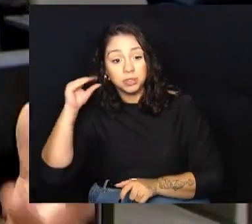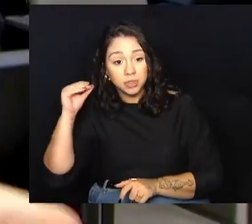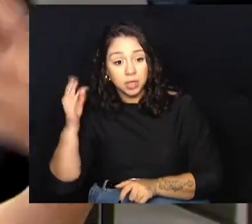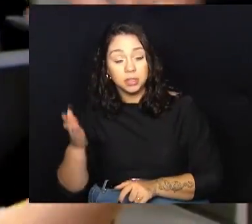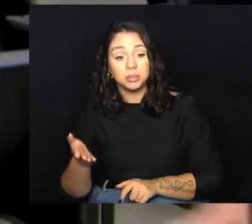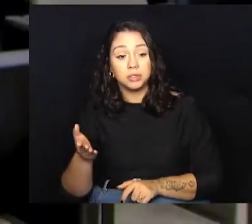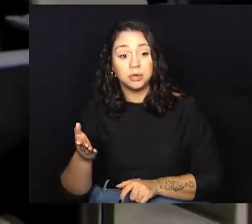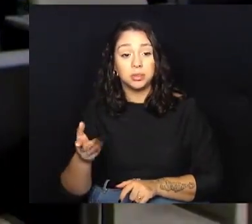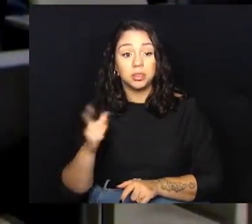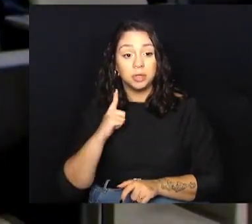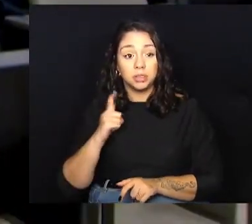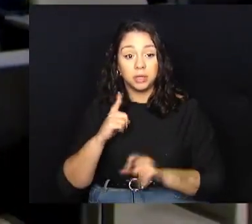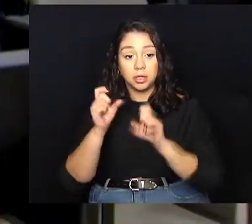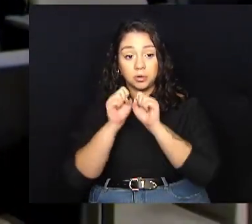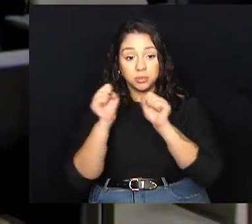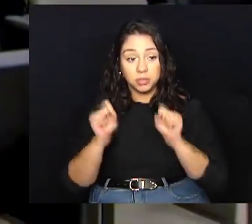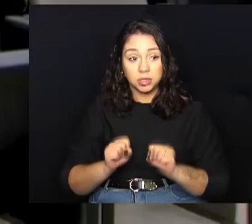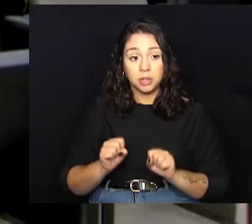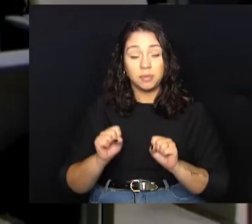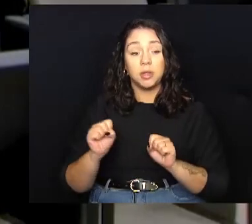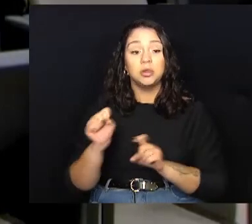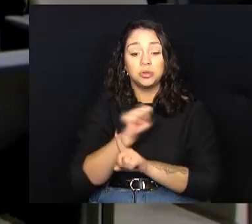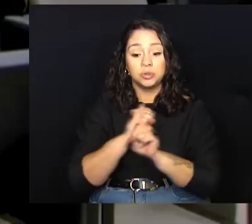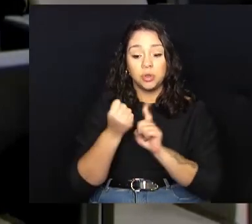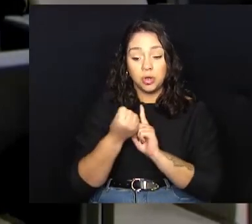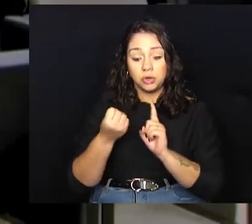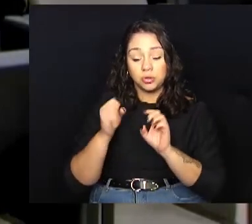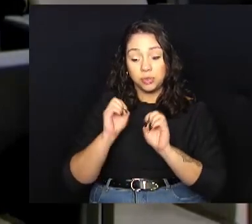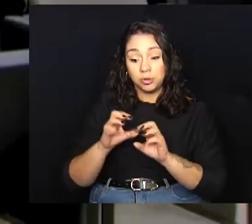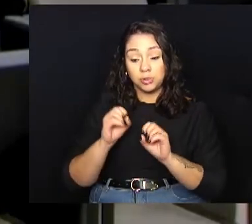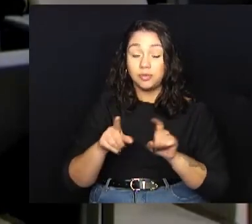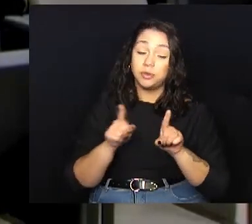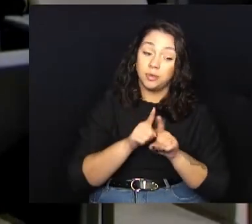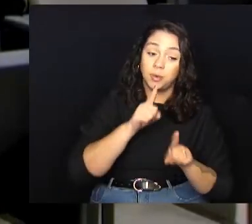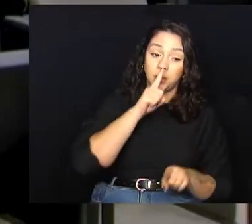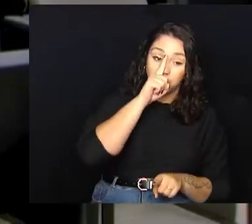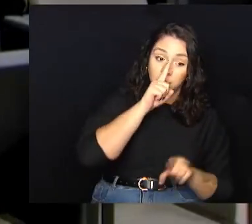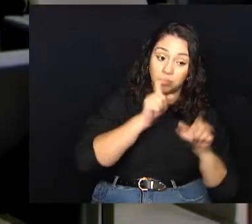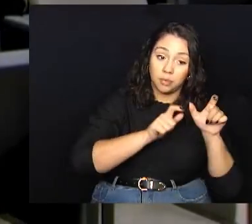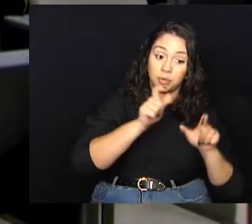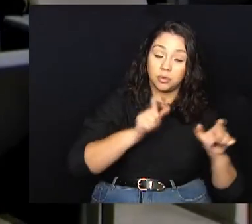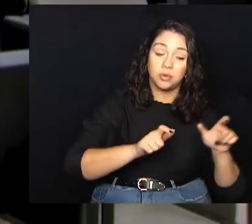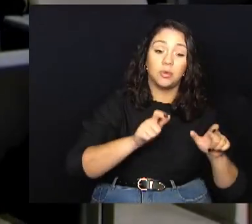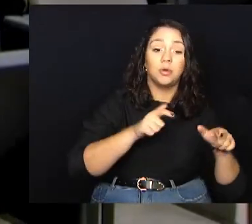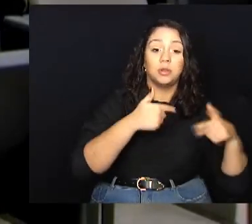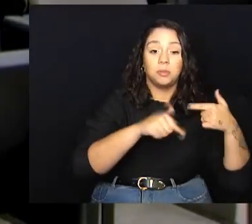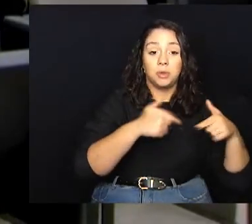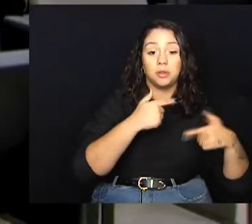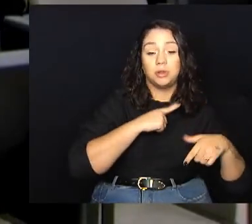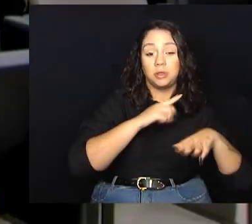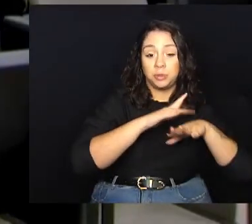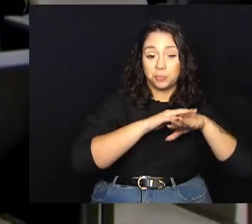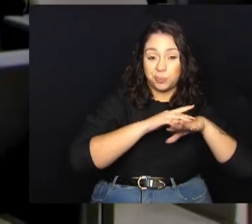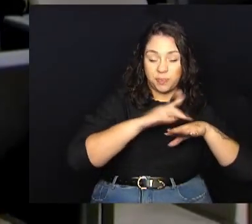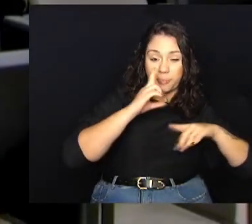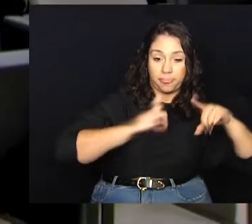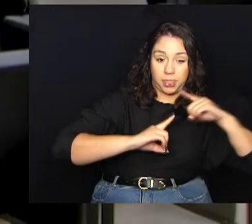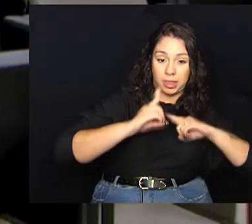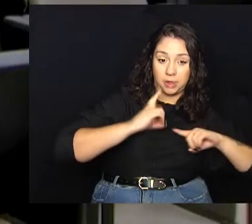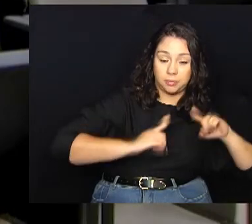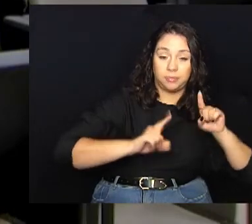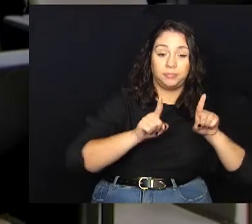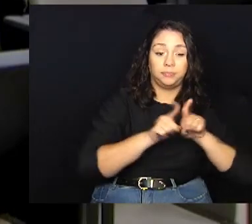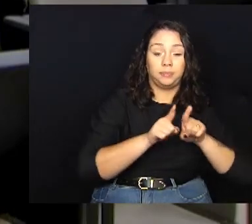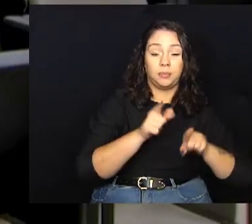no sistema socioeducativo e coloca em riscos trabalhadores muitos de adoecimento de depressão uso